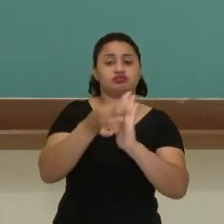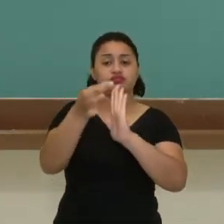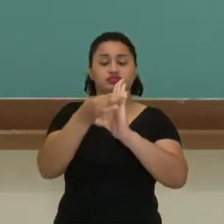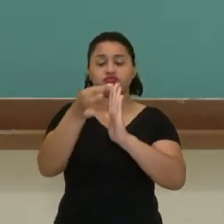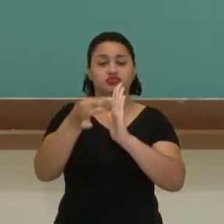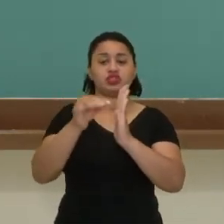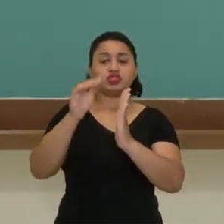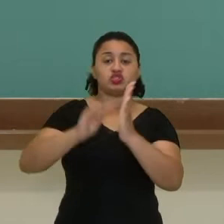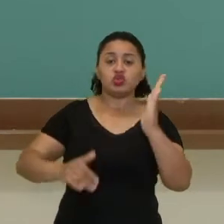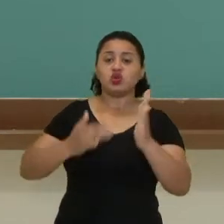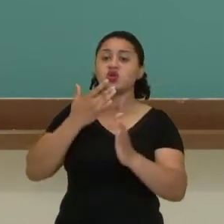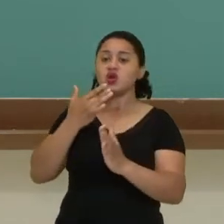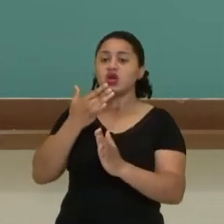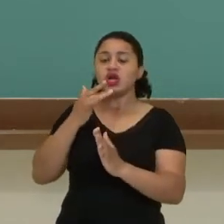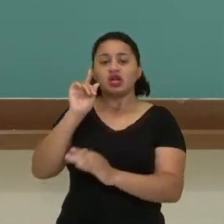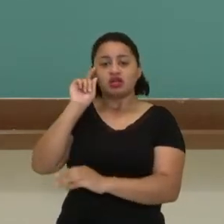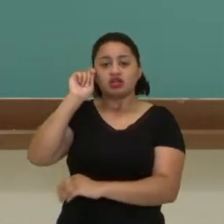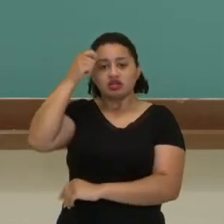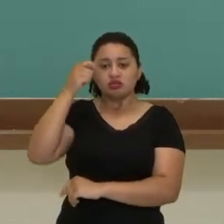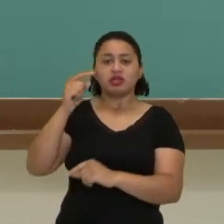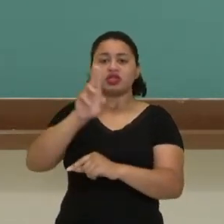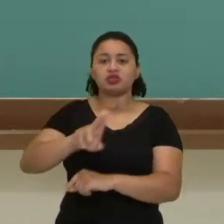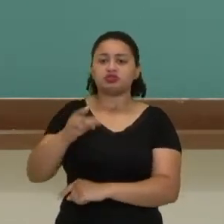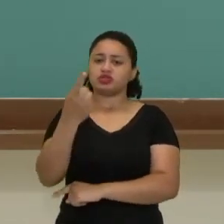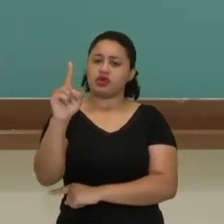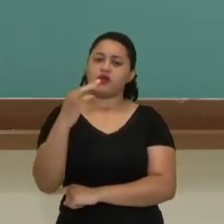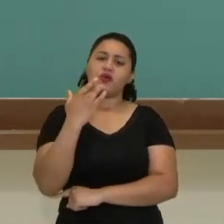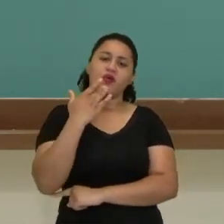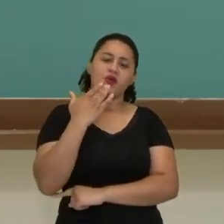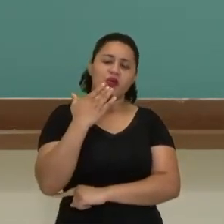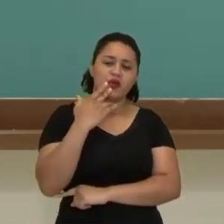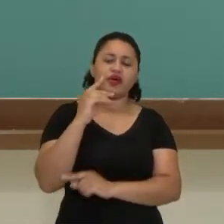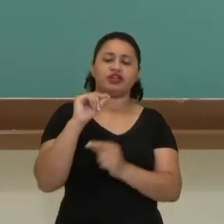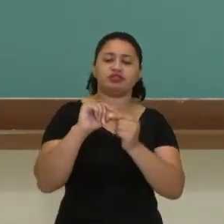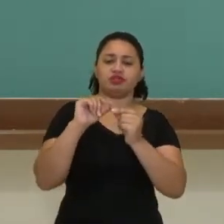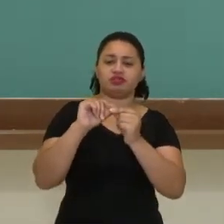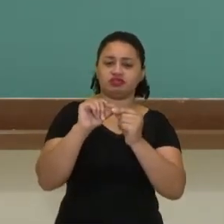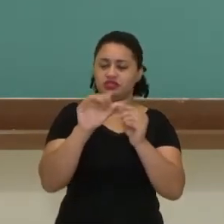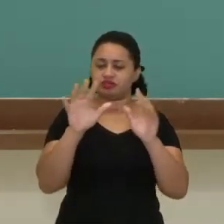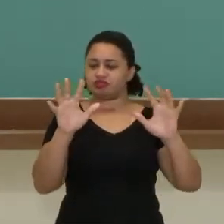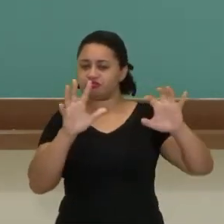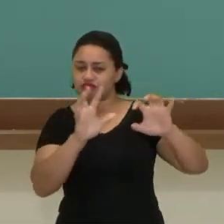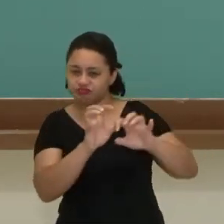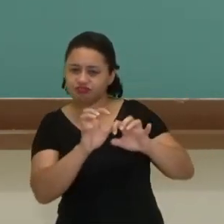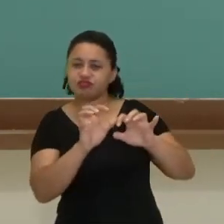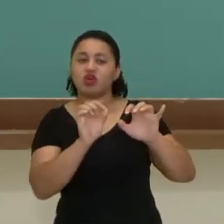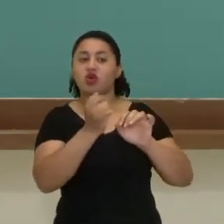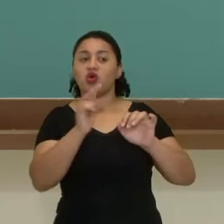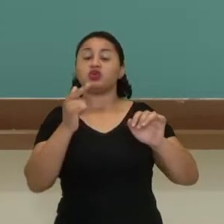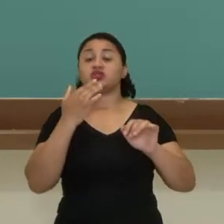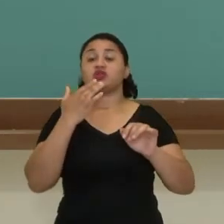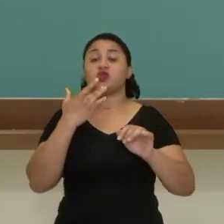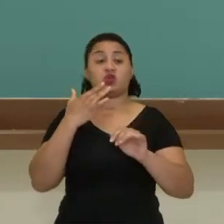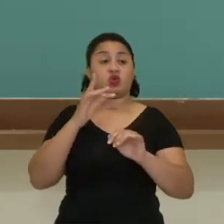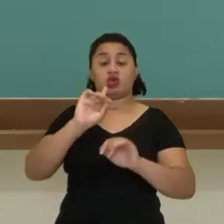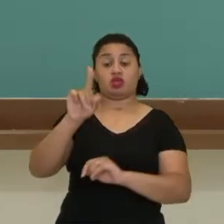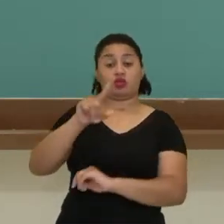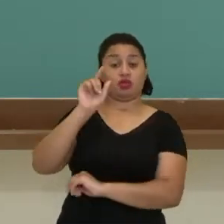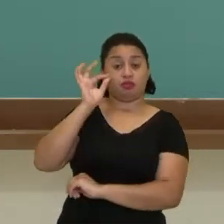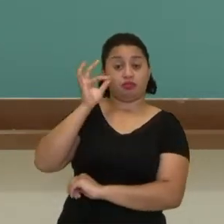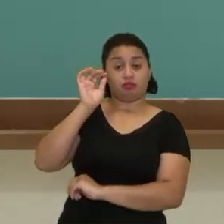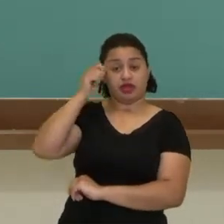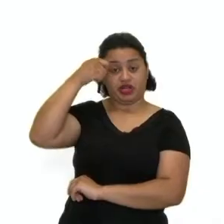escala de cores e eles utilizam outros tons para realizar as sombras, ok? Então, sem o preto, sem contornos,